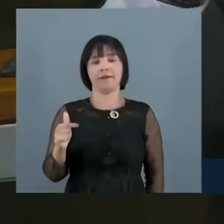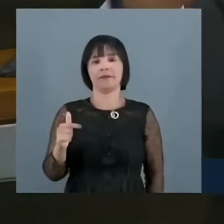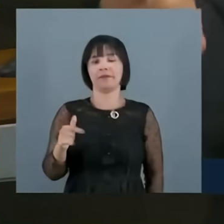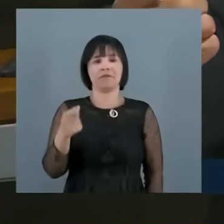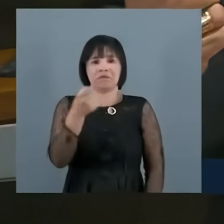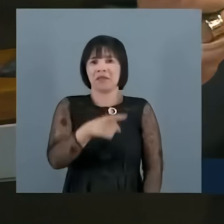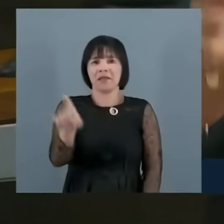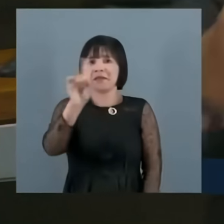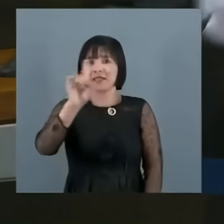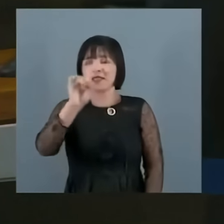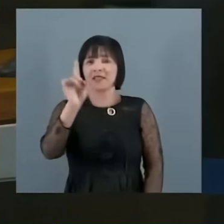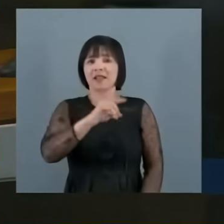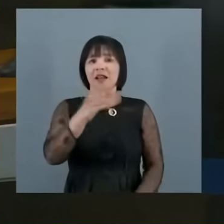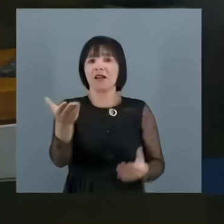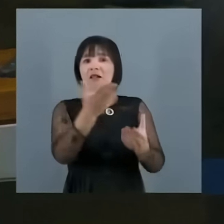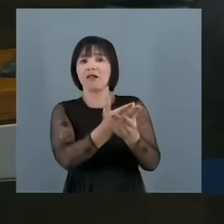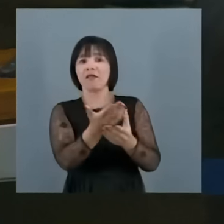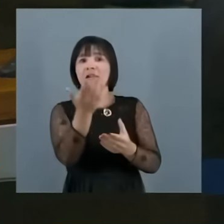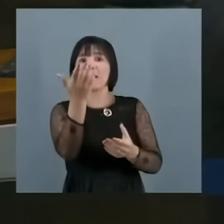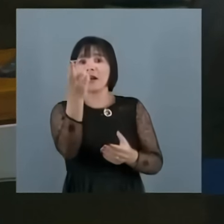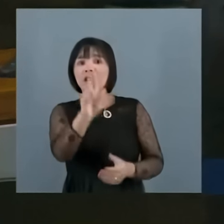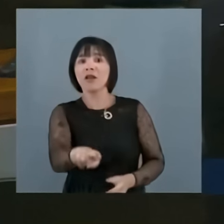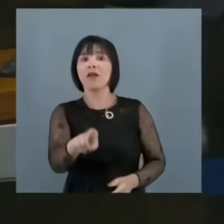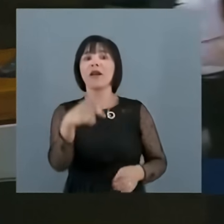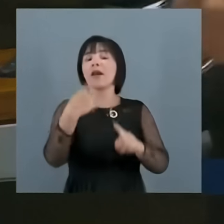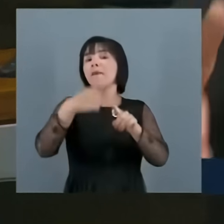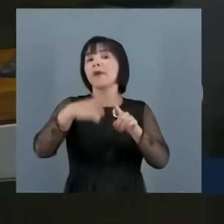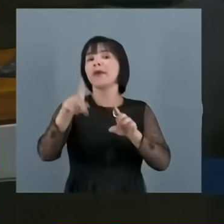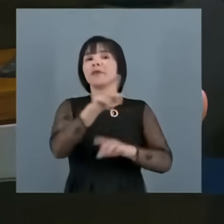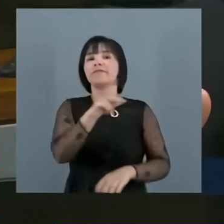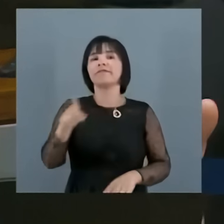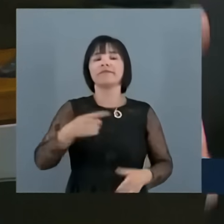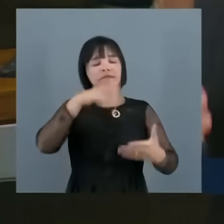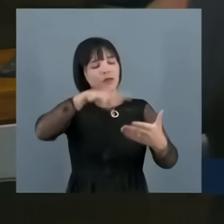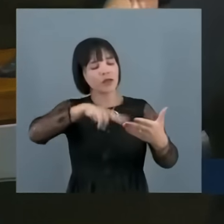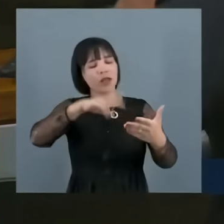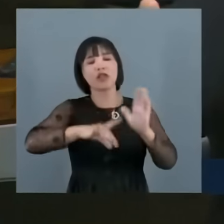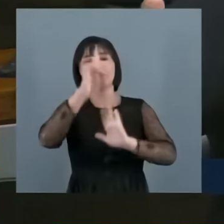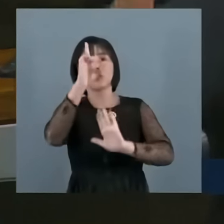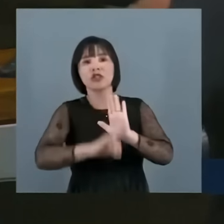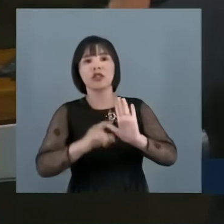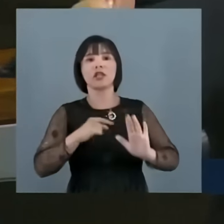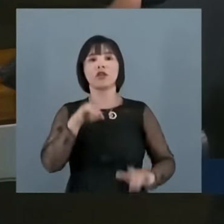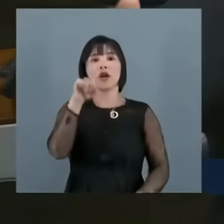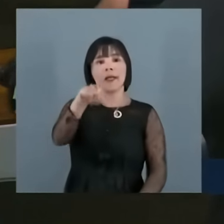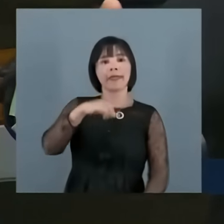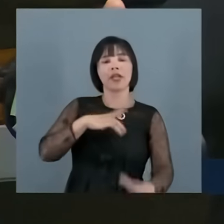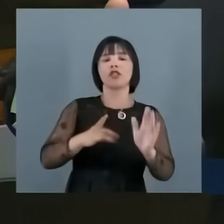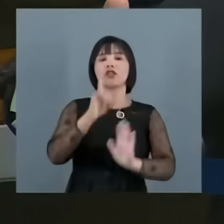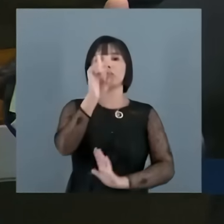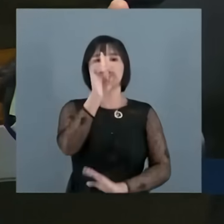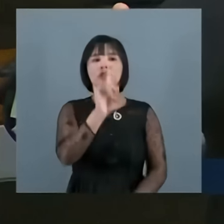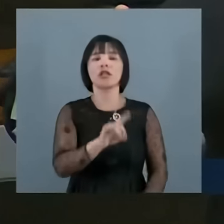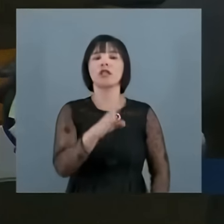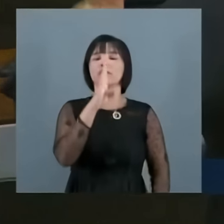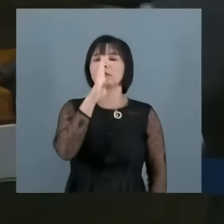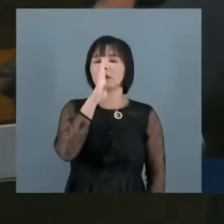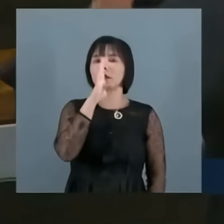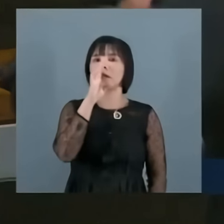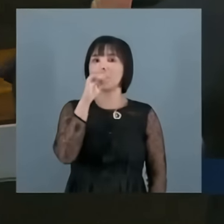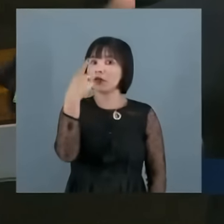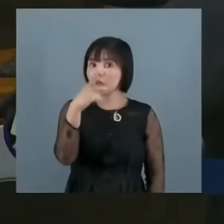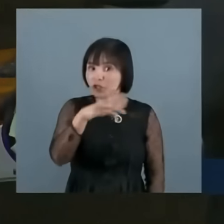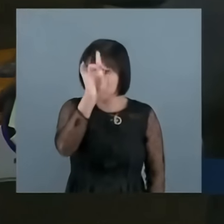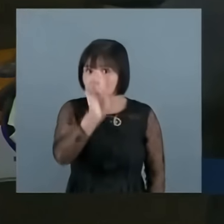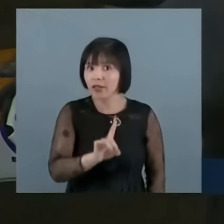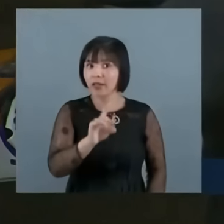precisava recorrer. O próprio presidente da Constituição tem que ler os direitos do cara, dizer, olha só, tem direito de ficar calado, é direito